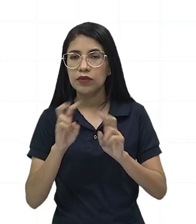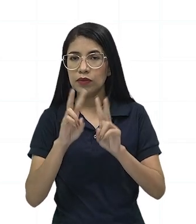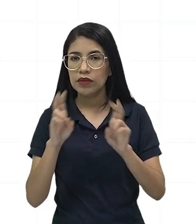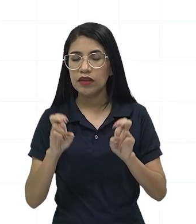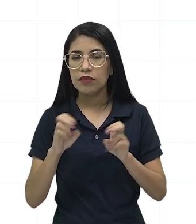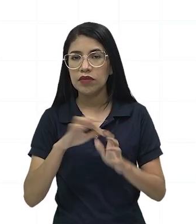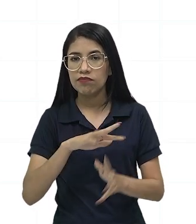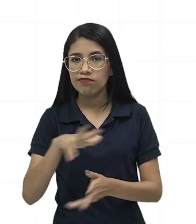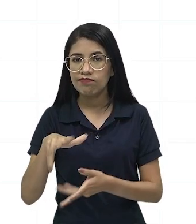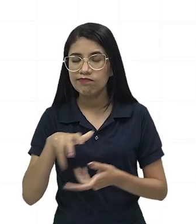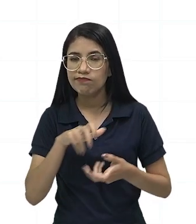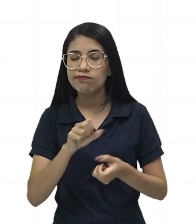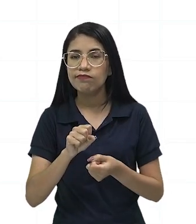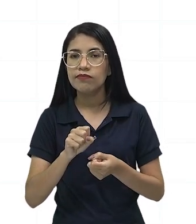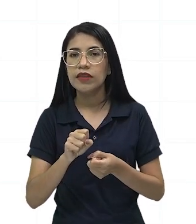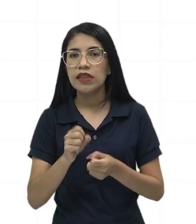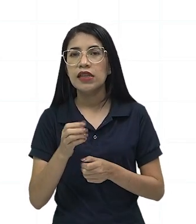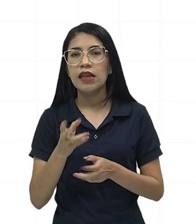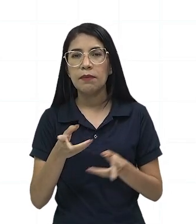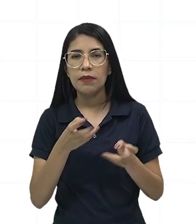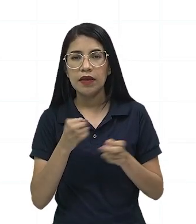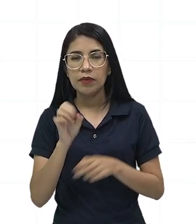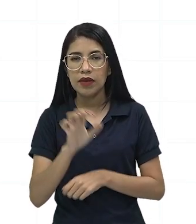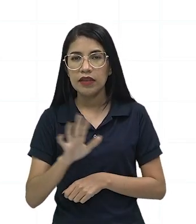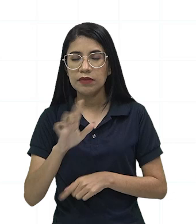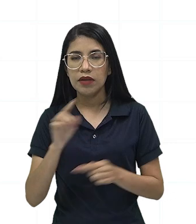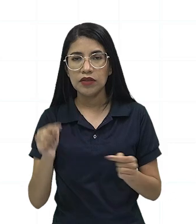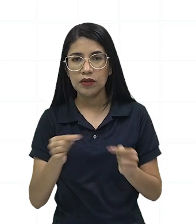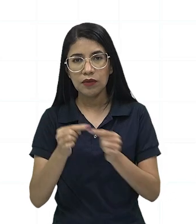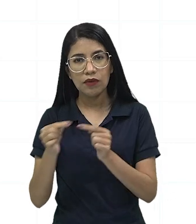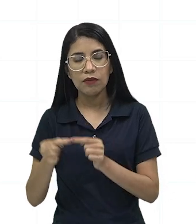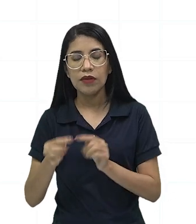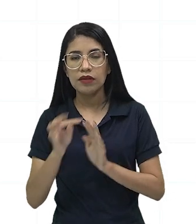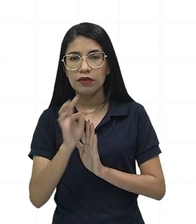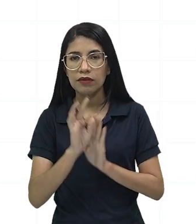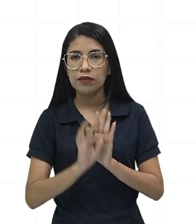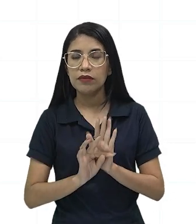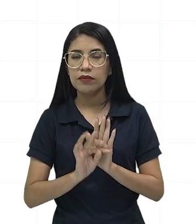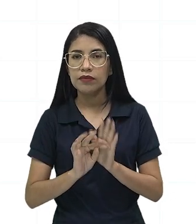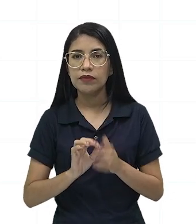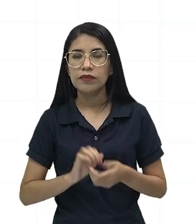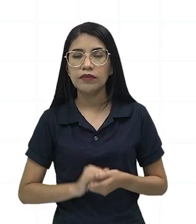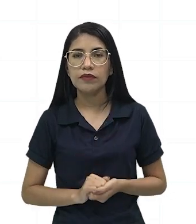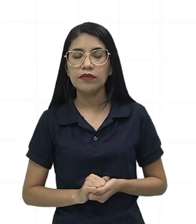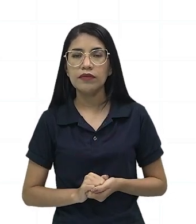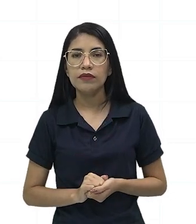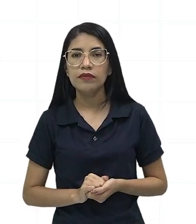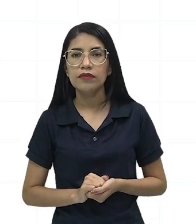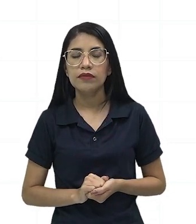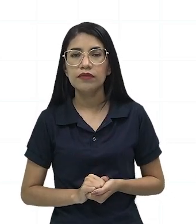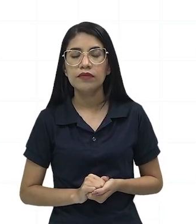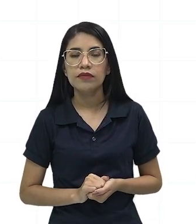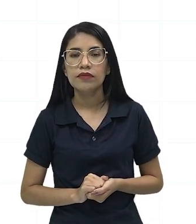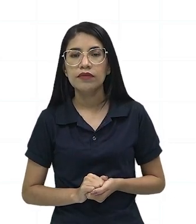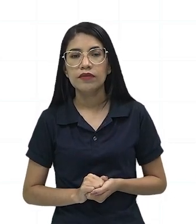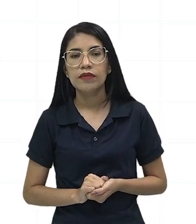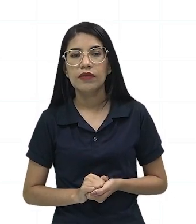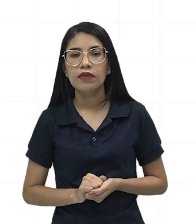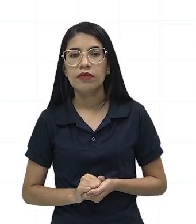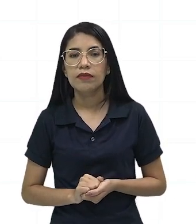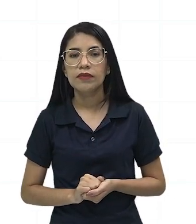sustentabilidade, que a gente saiba que tudo está alinhado, inclusive no texto verbal. Perfeito? Na